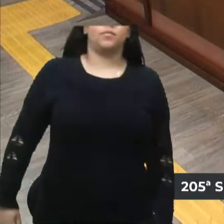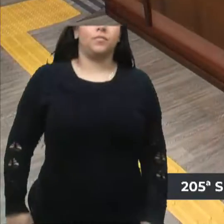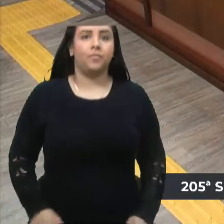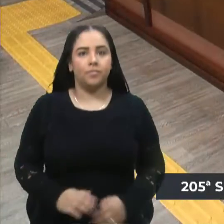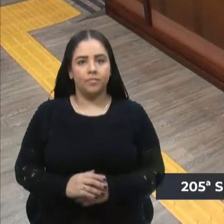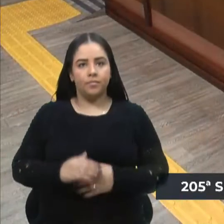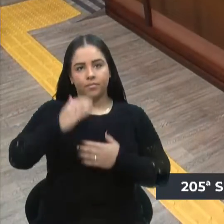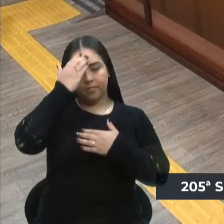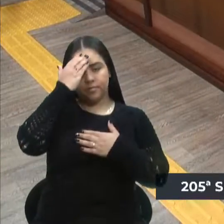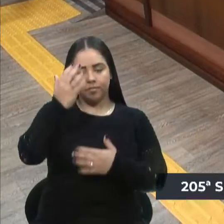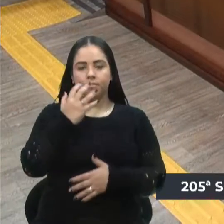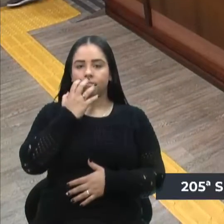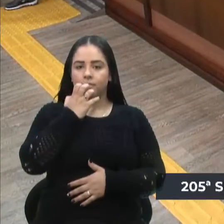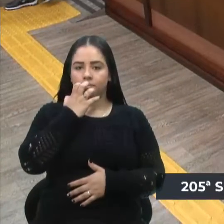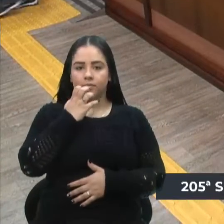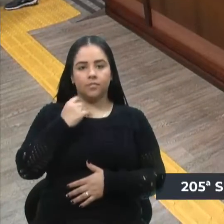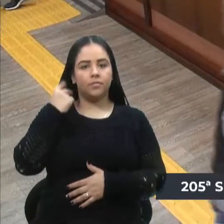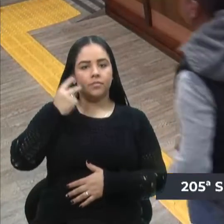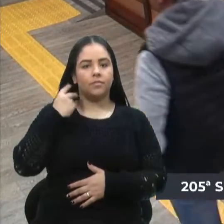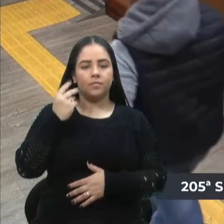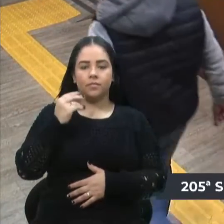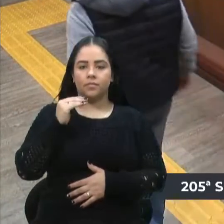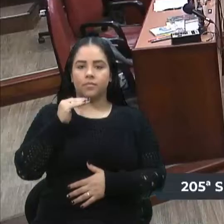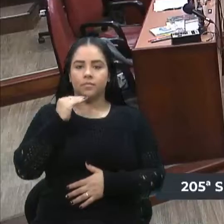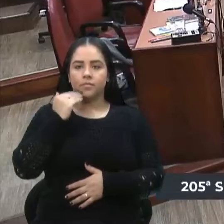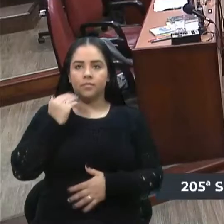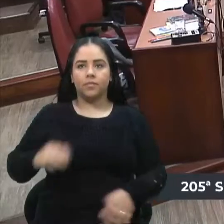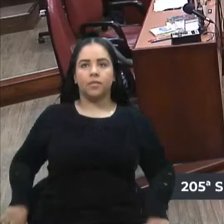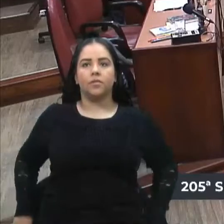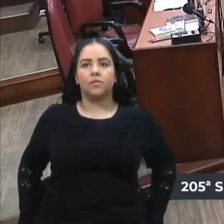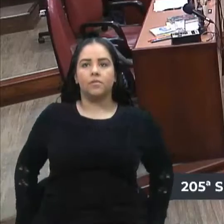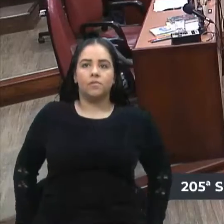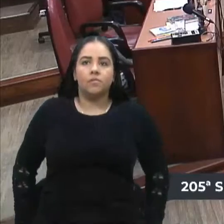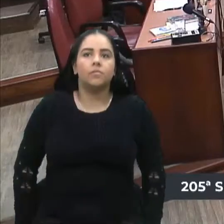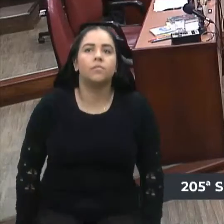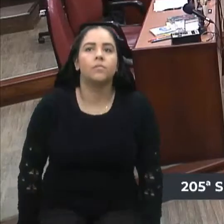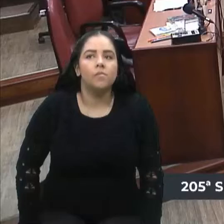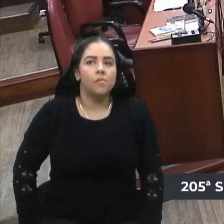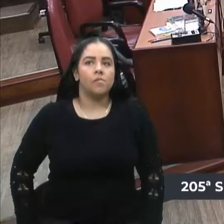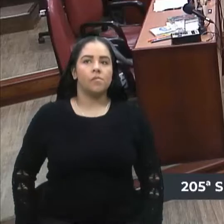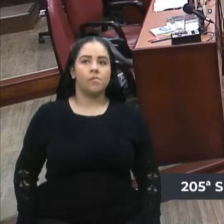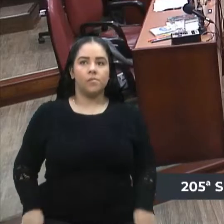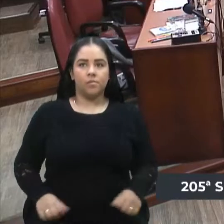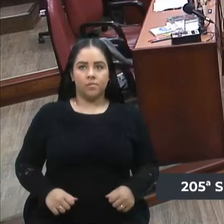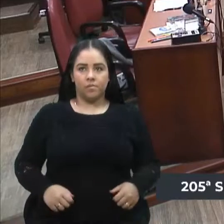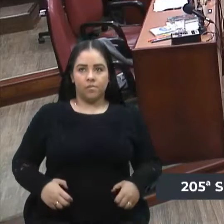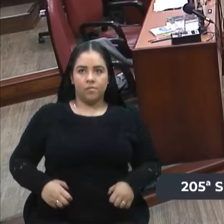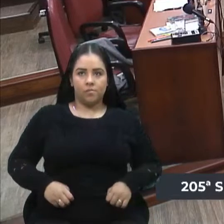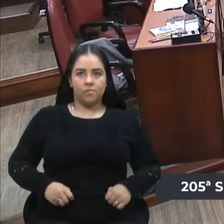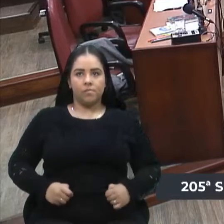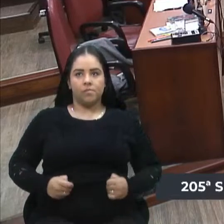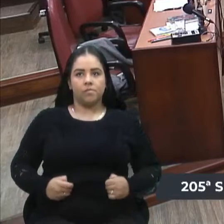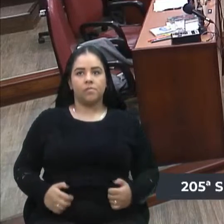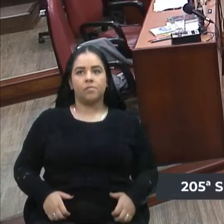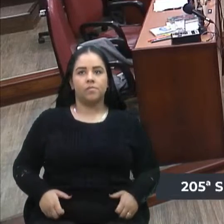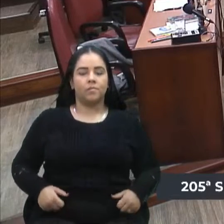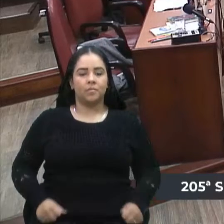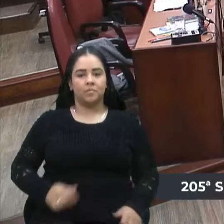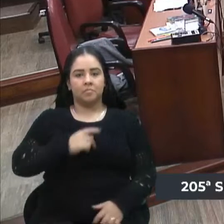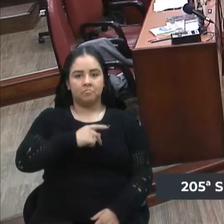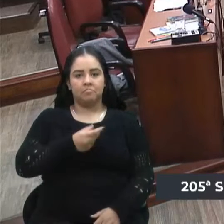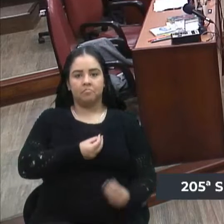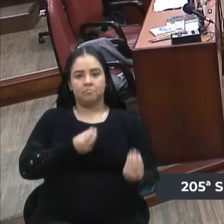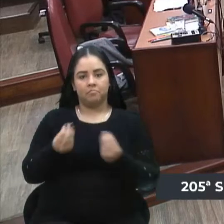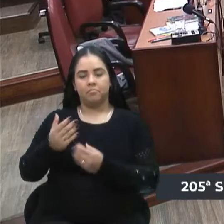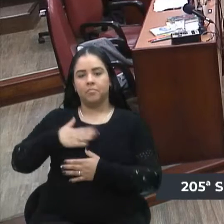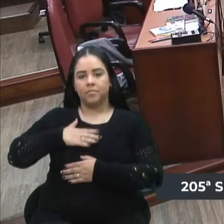Vereador Camilles, vereadora Marisol. Uma declaração de lei da bancada do PSB, por favor. Presidente, cedo meu espaço do